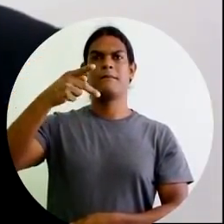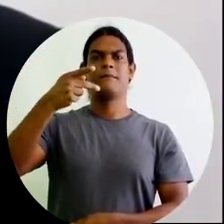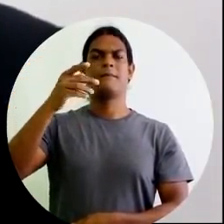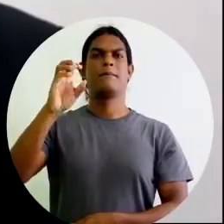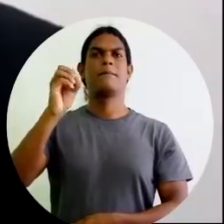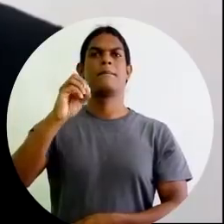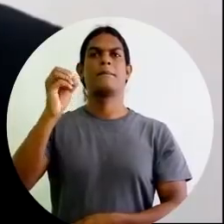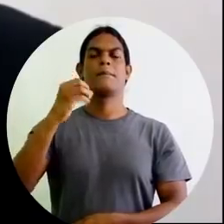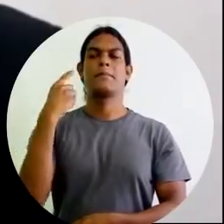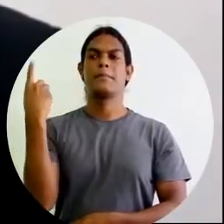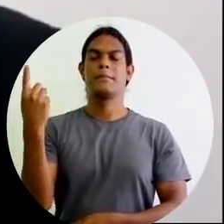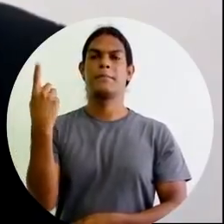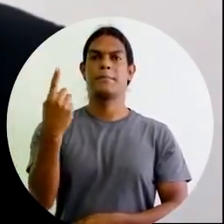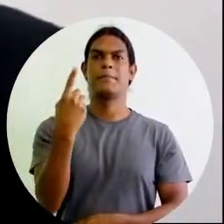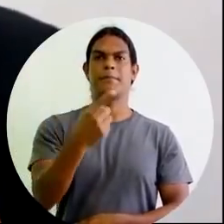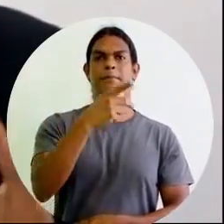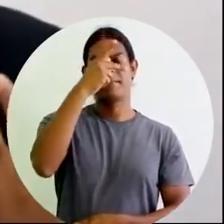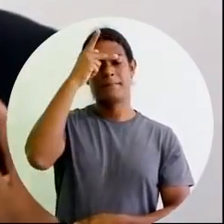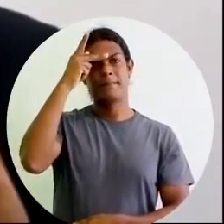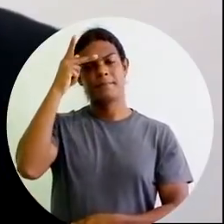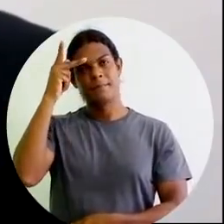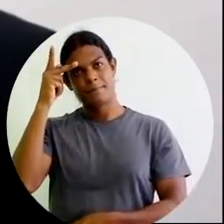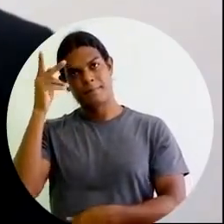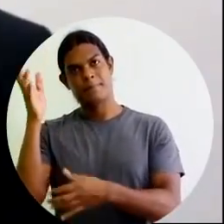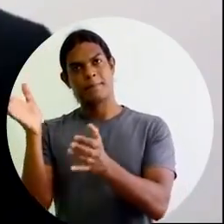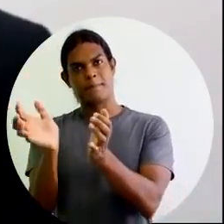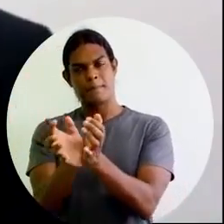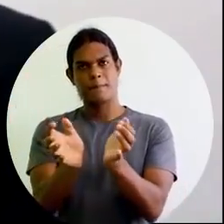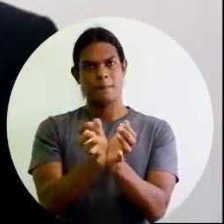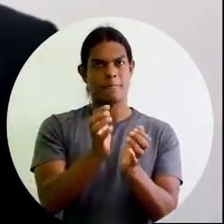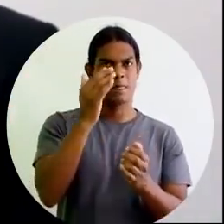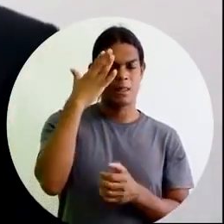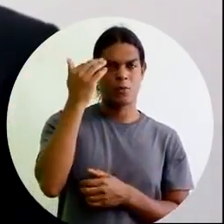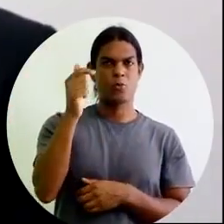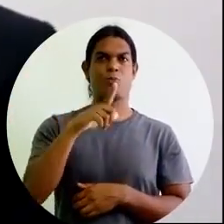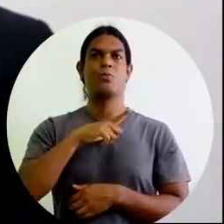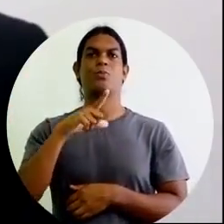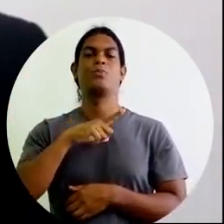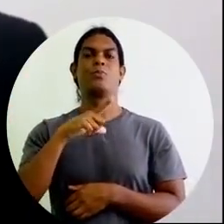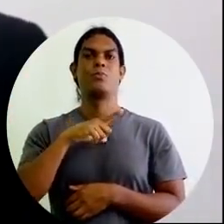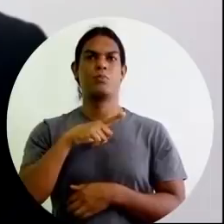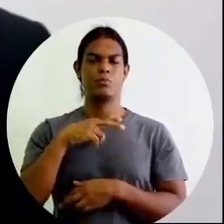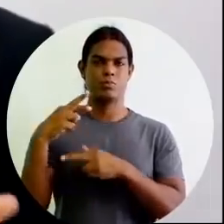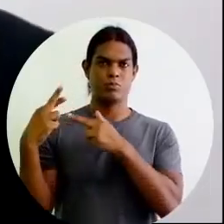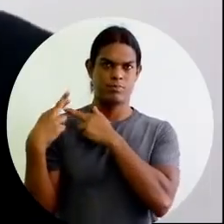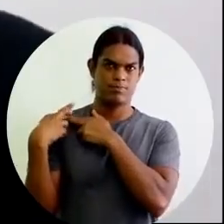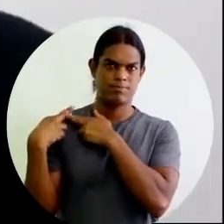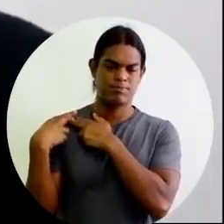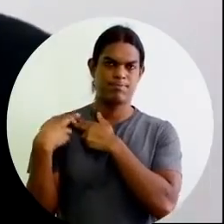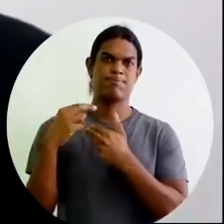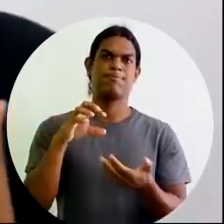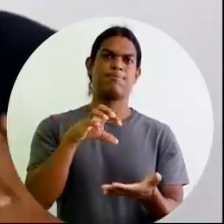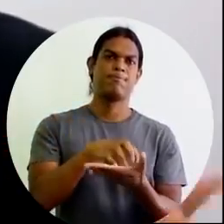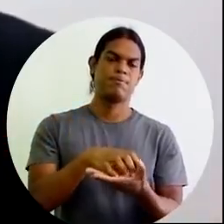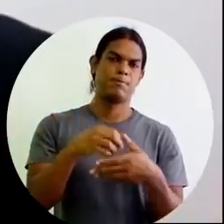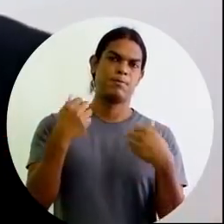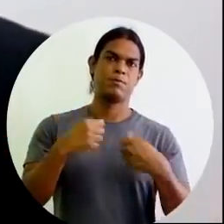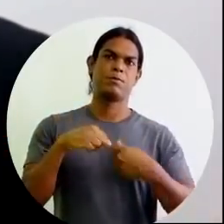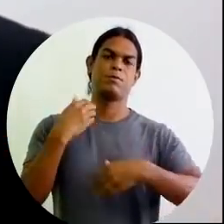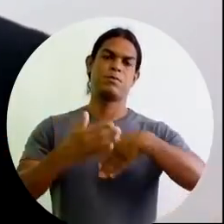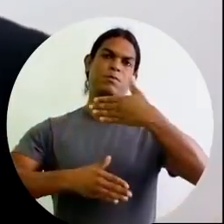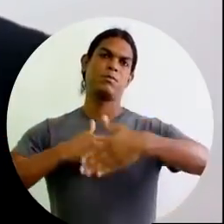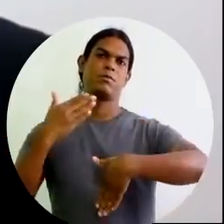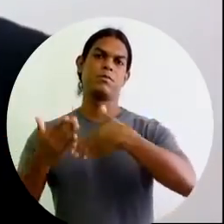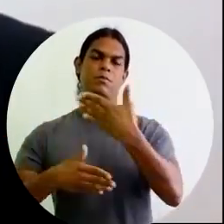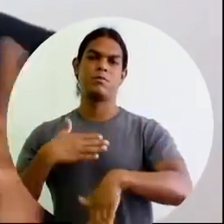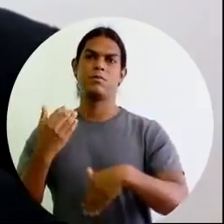e aceita. De que forma? Cada membro daquele grupo, ele sabe que tem um papel que ele, por sua vez,